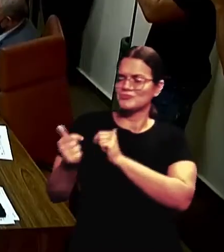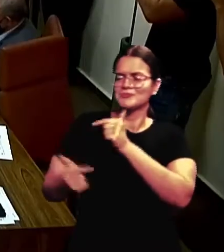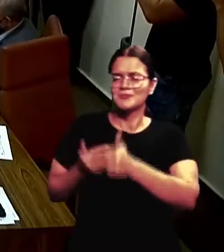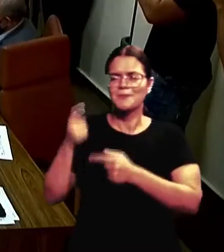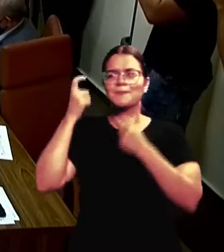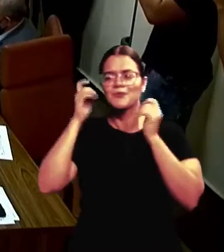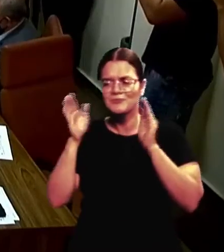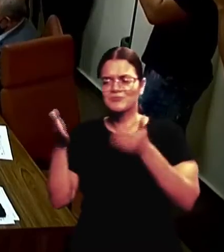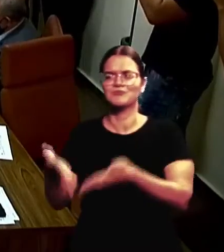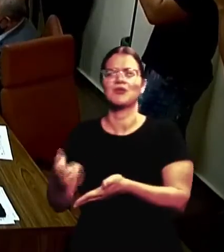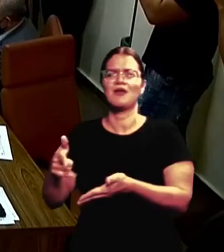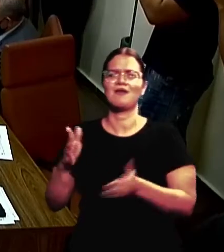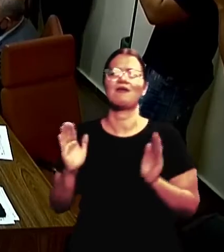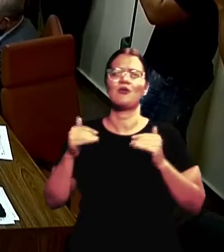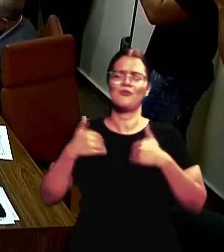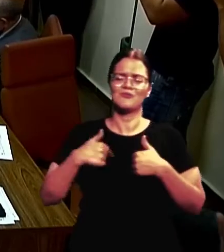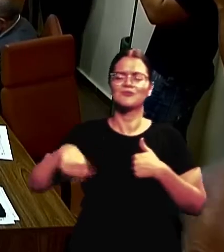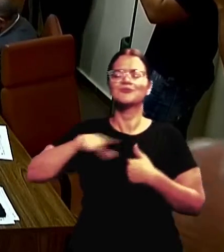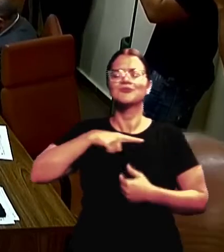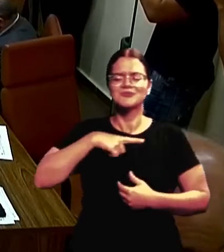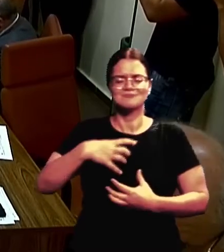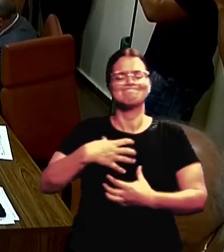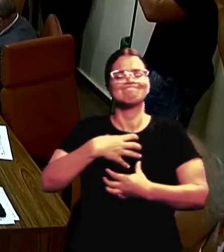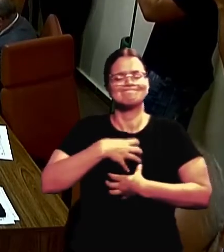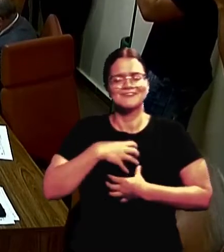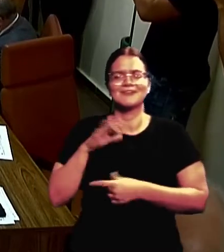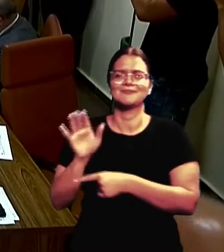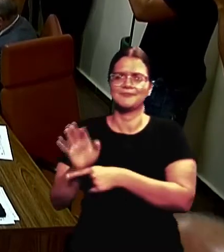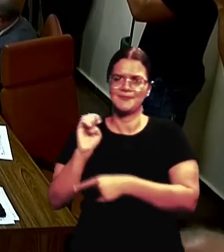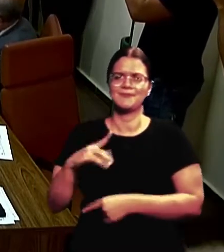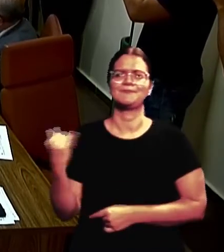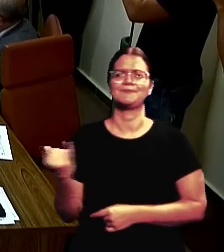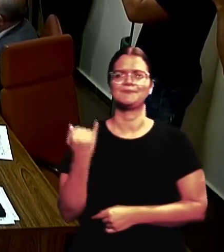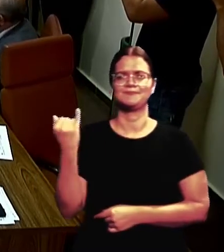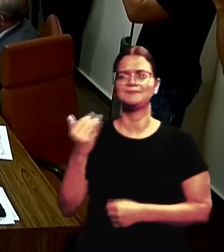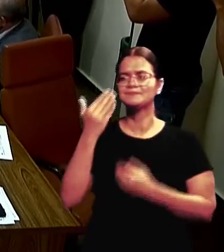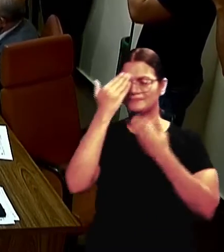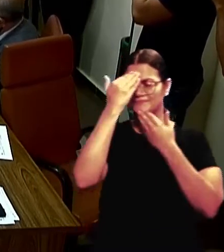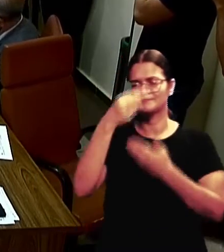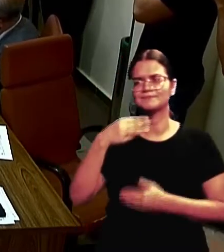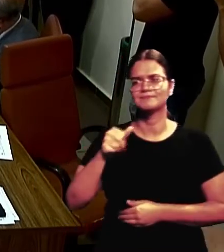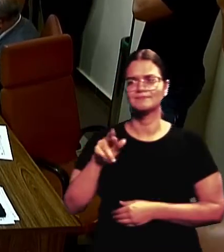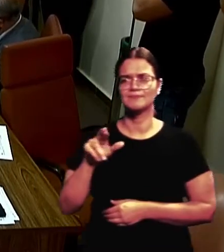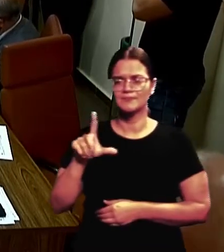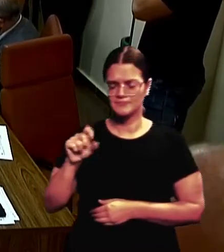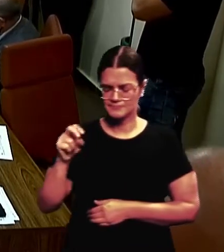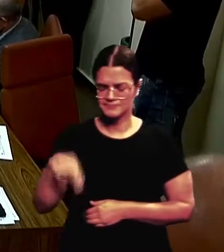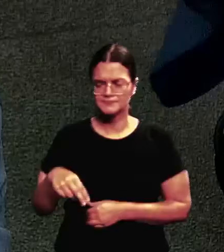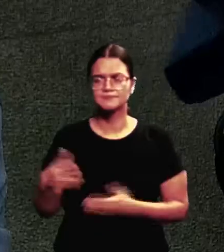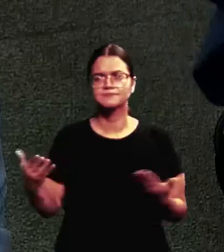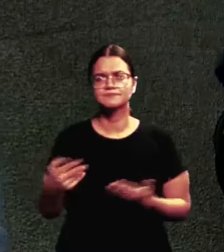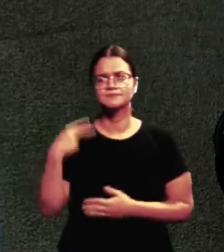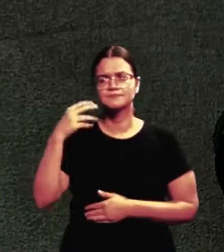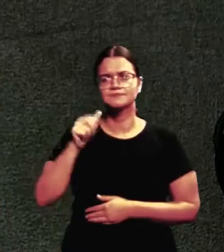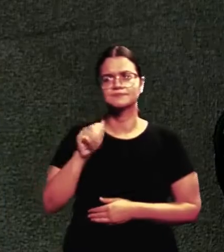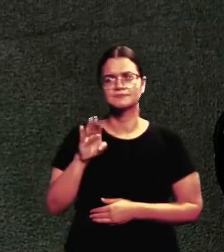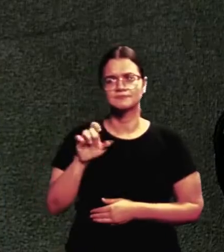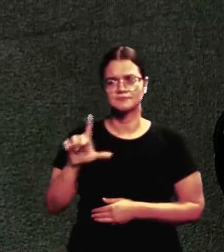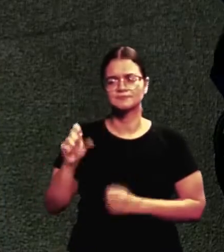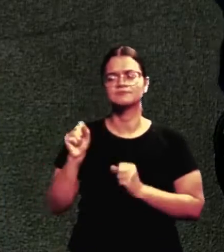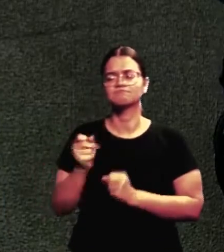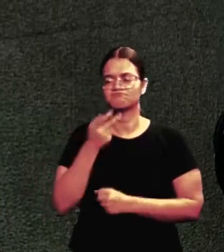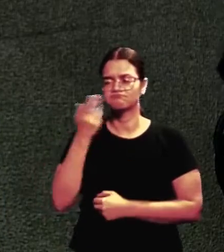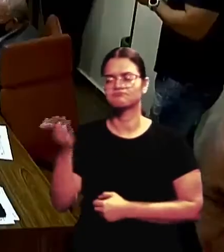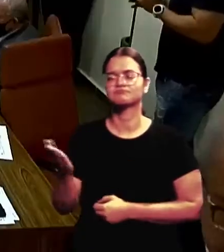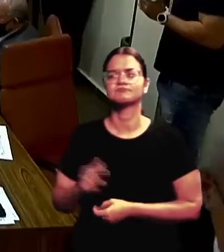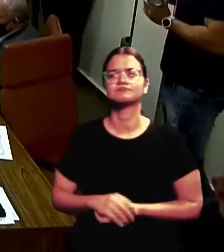essa causa, que também é algo que a gente tem muita simpatia e é importante. Obrigado, vereador Marlon. Vereador Abel,